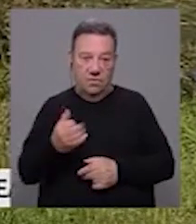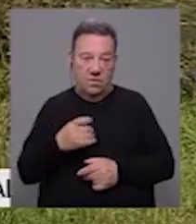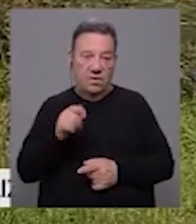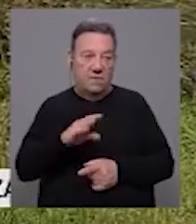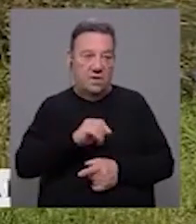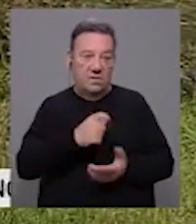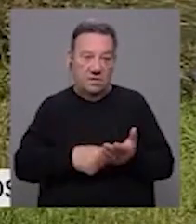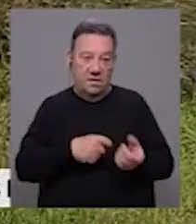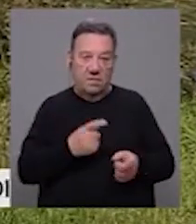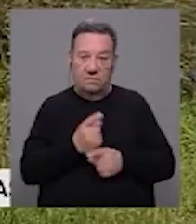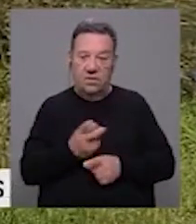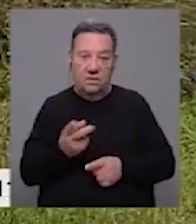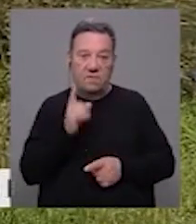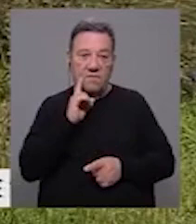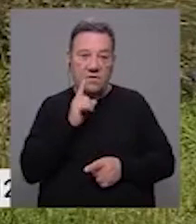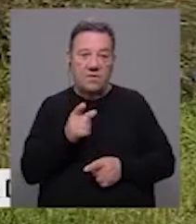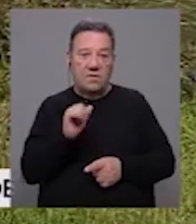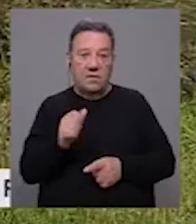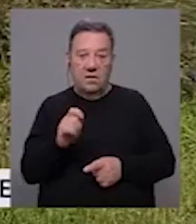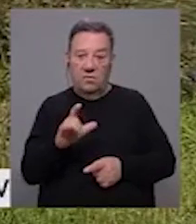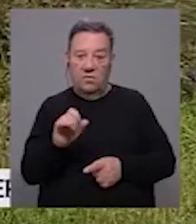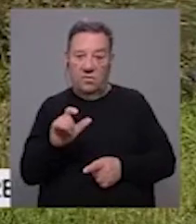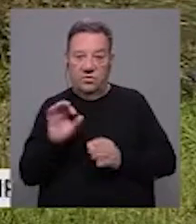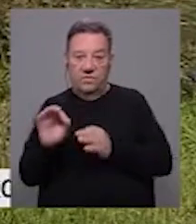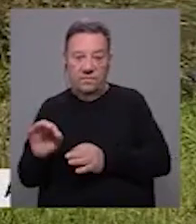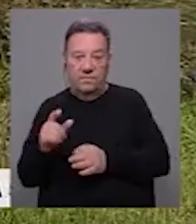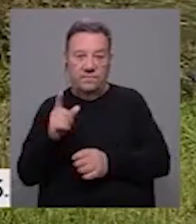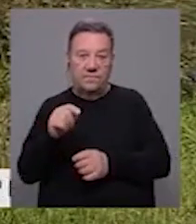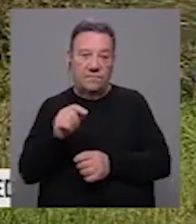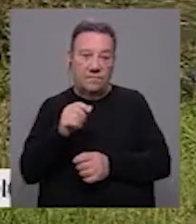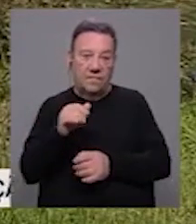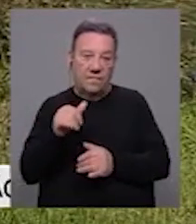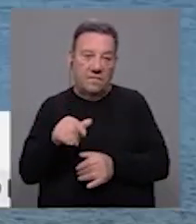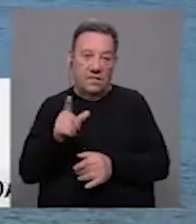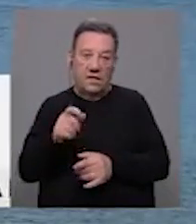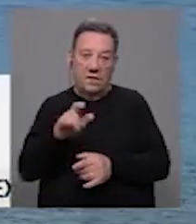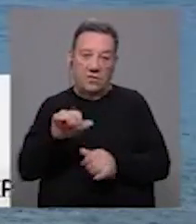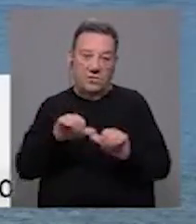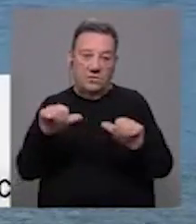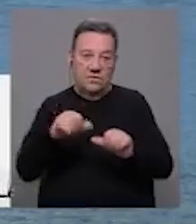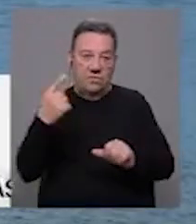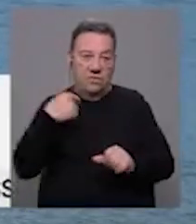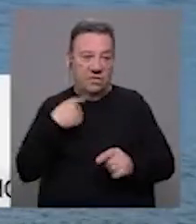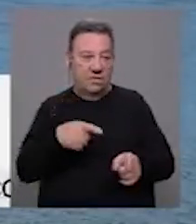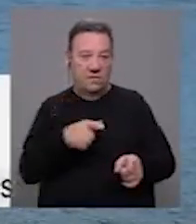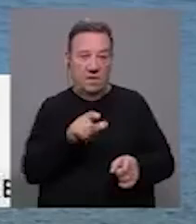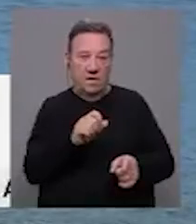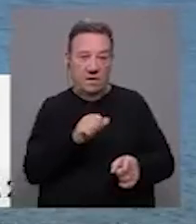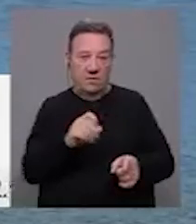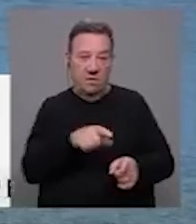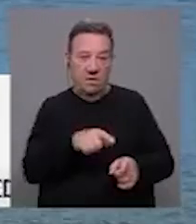das Caldas, pelo valor, digamos, ecológico e pelo, ao fim e ao cabo, o ecossistema único que temos aqui na Lagoa de Óbidos,